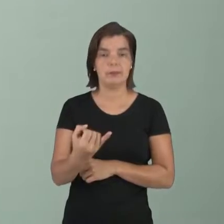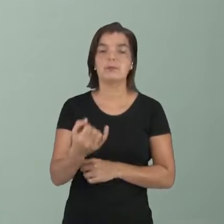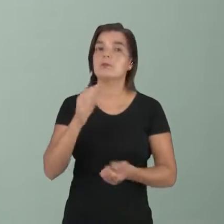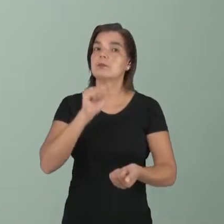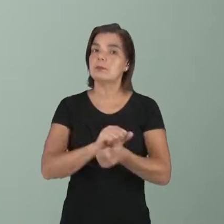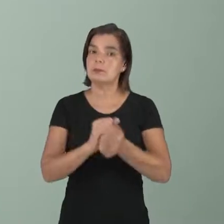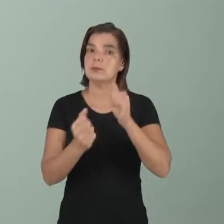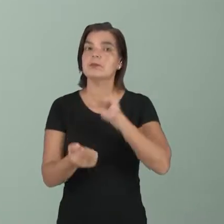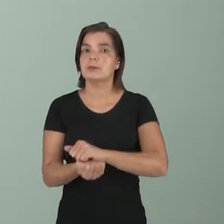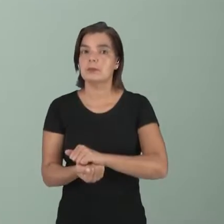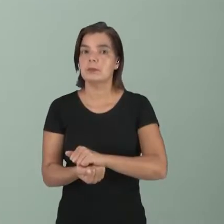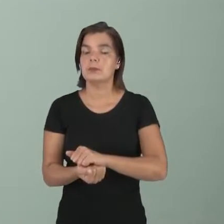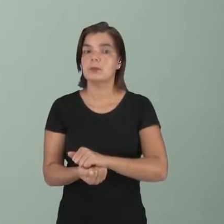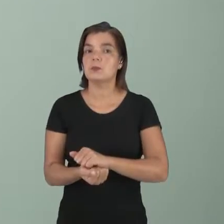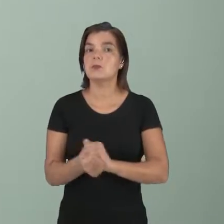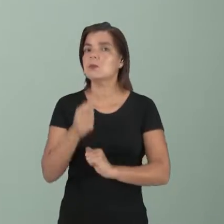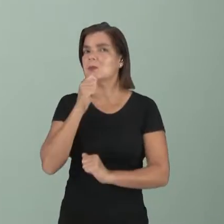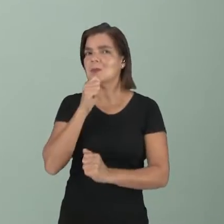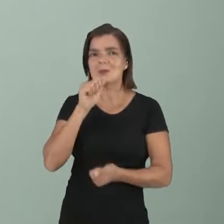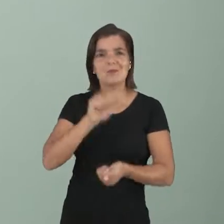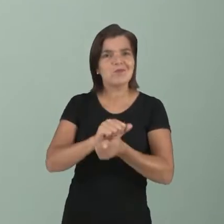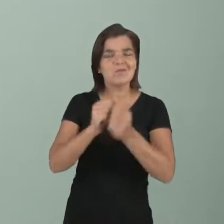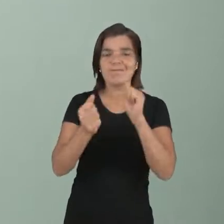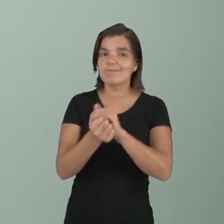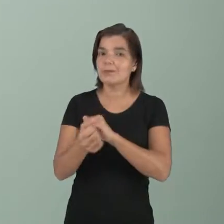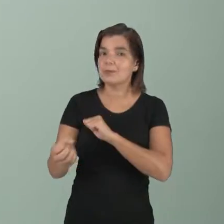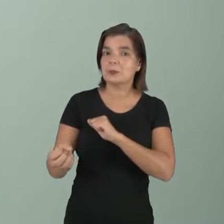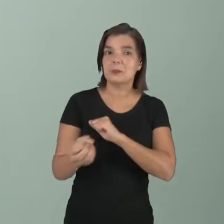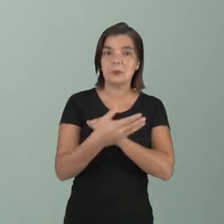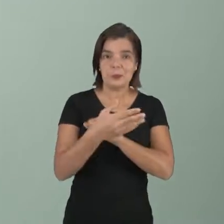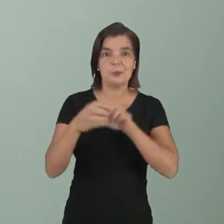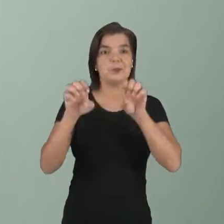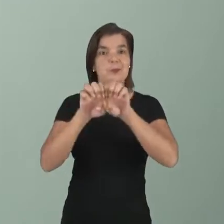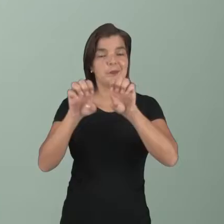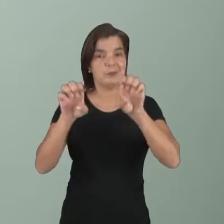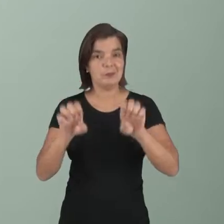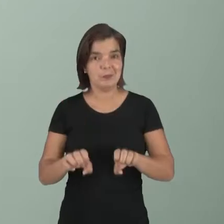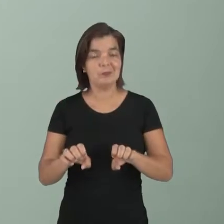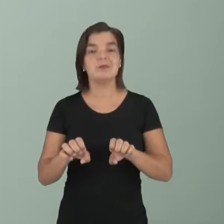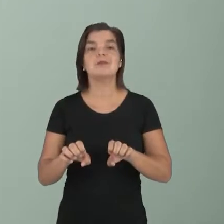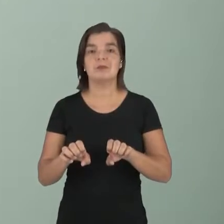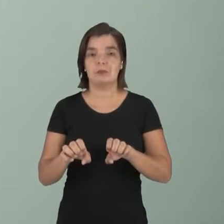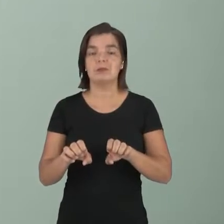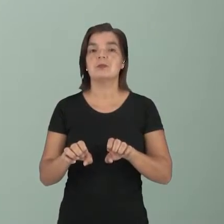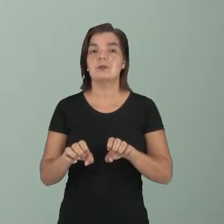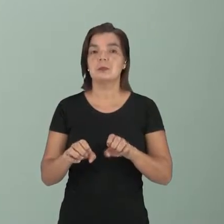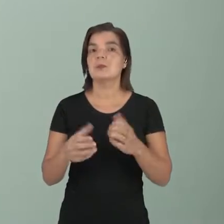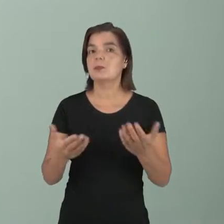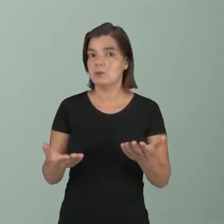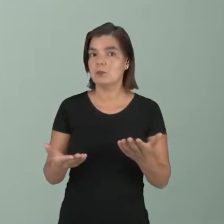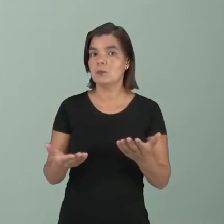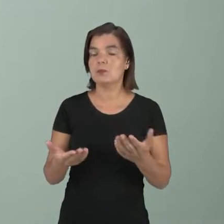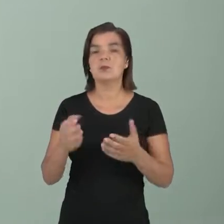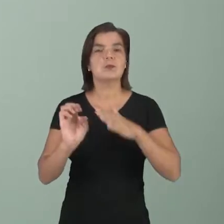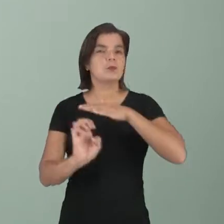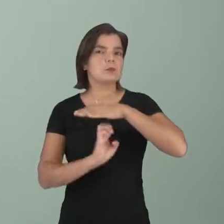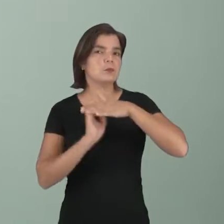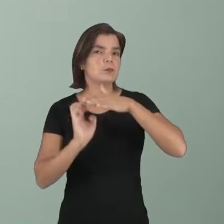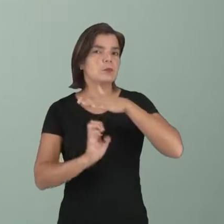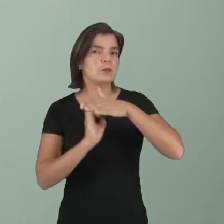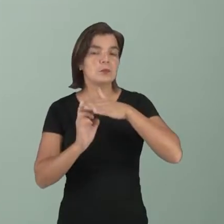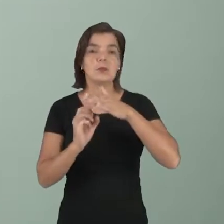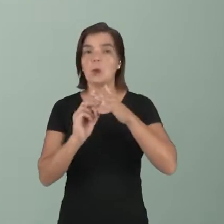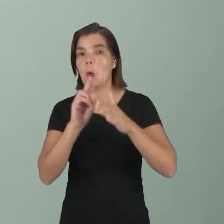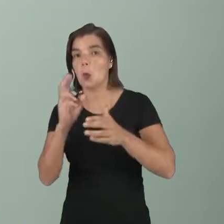se adaptar. Ele não se adaptando a essa nova estrutura, a essa nova forma, da sua empresa, da